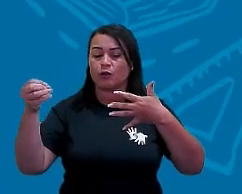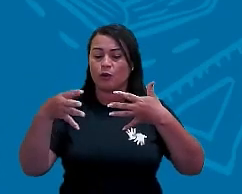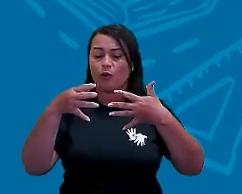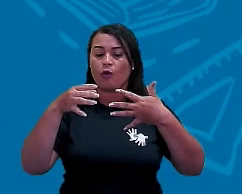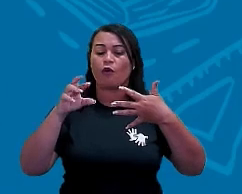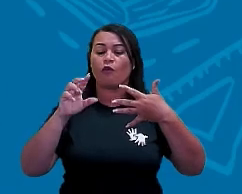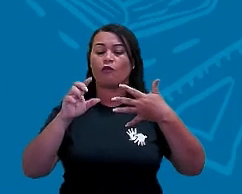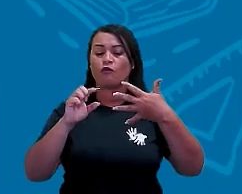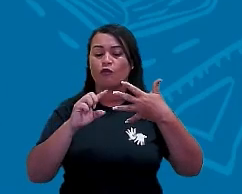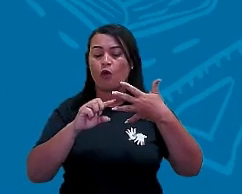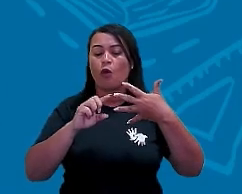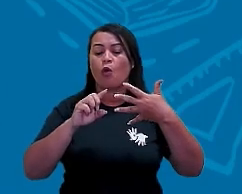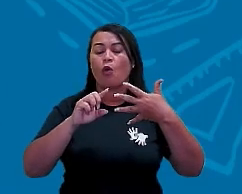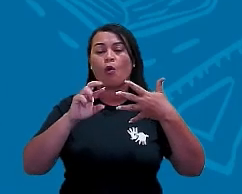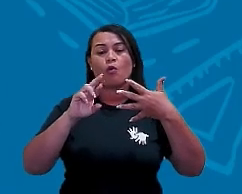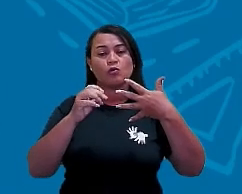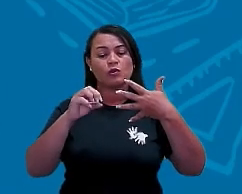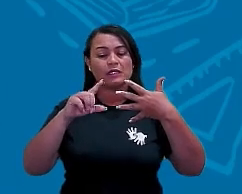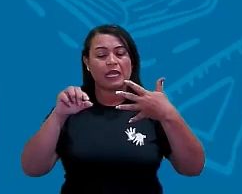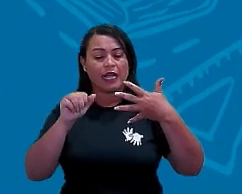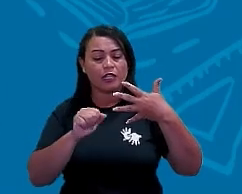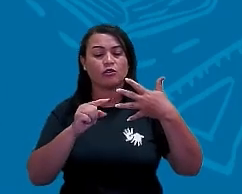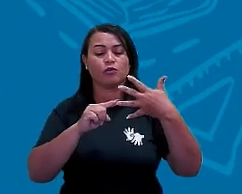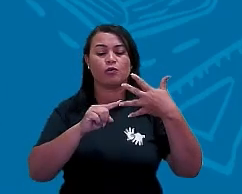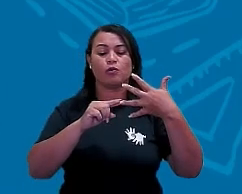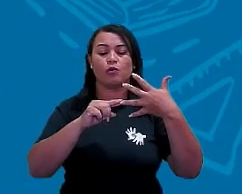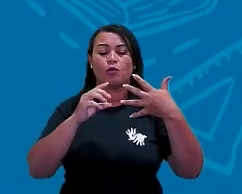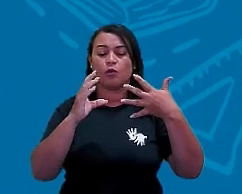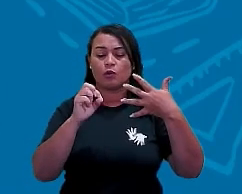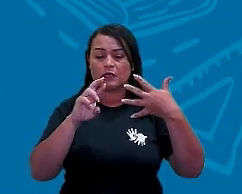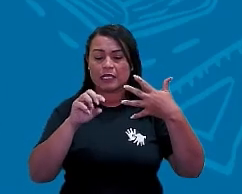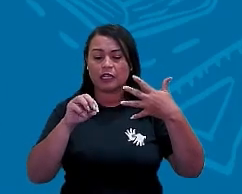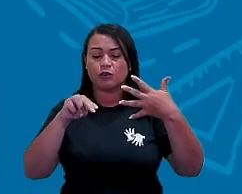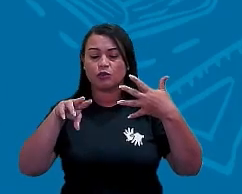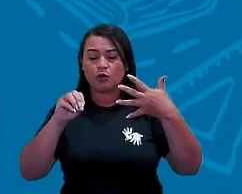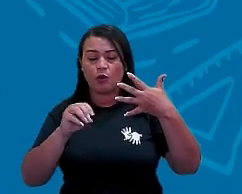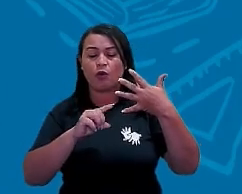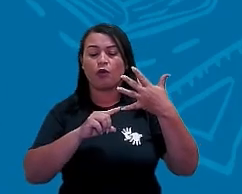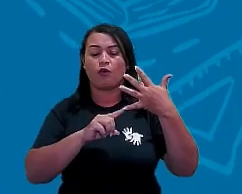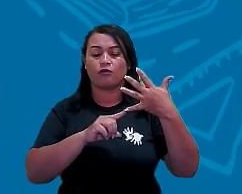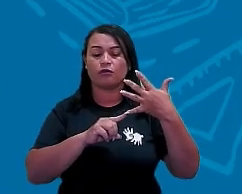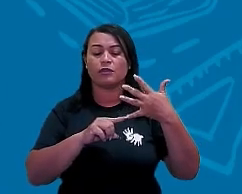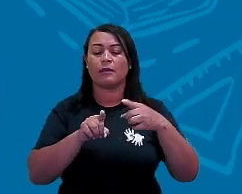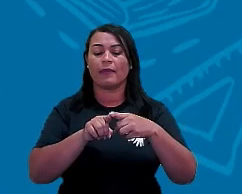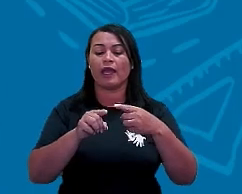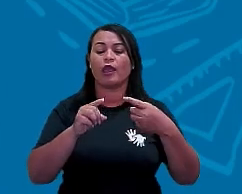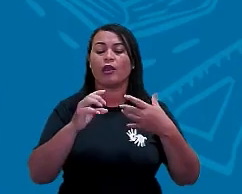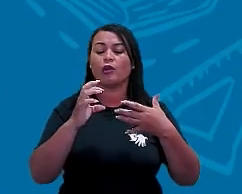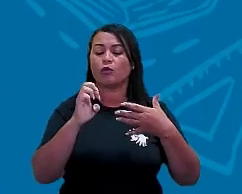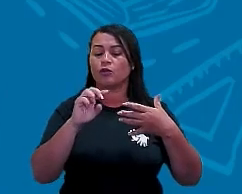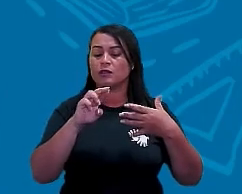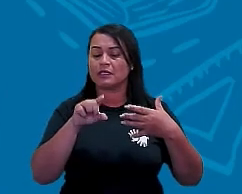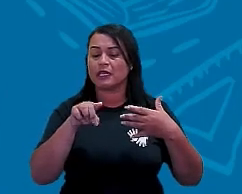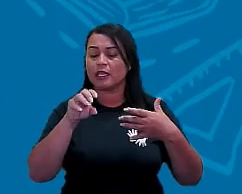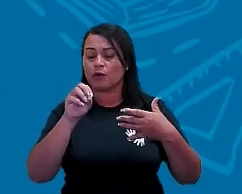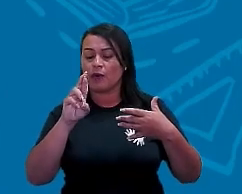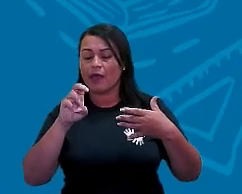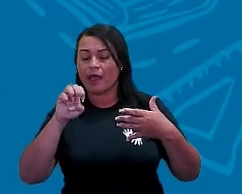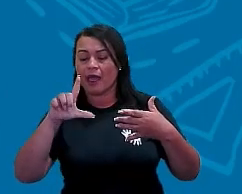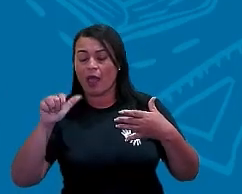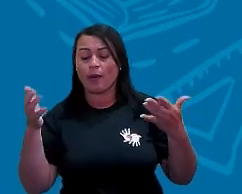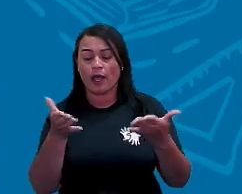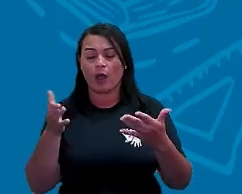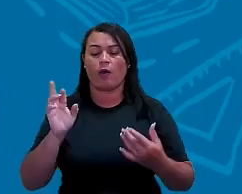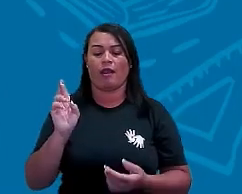depois para cruzado, depois cruzado novo, depois para cruzeiro real e agora se